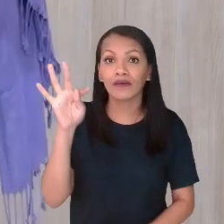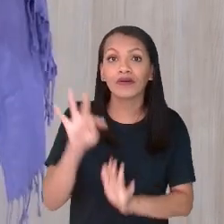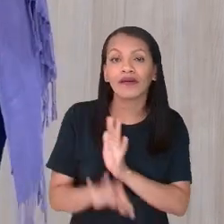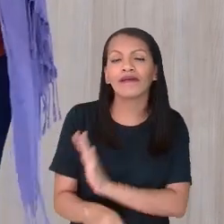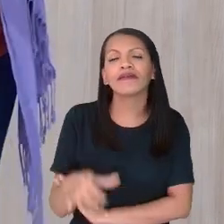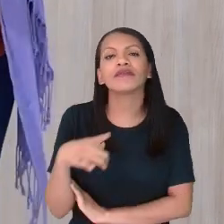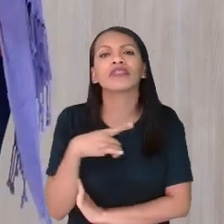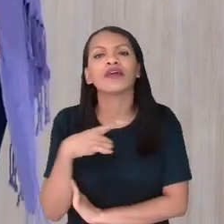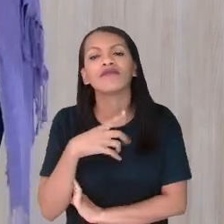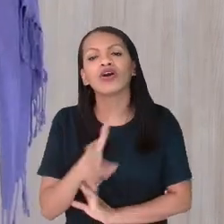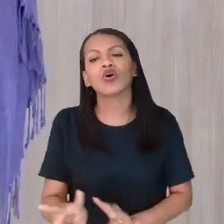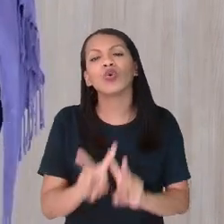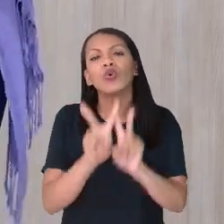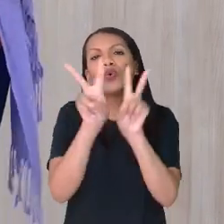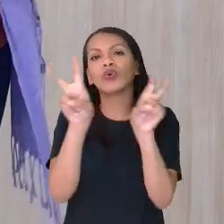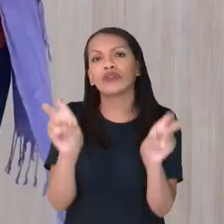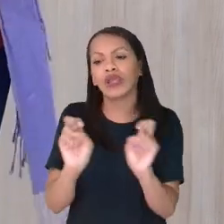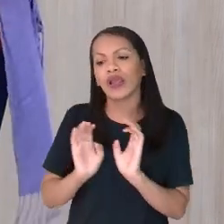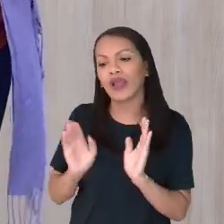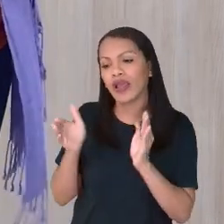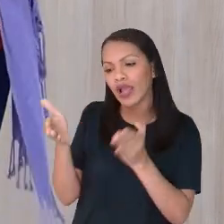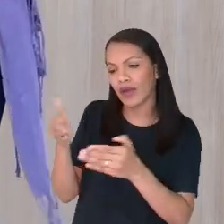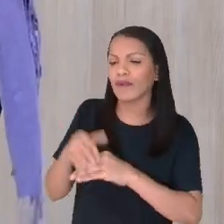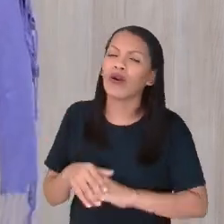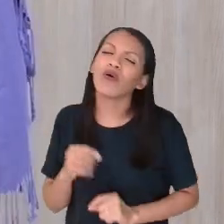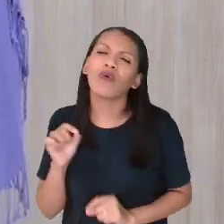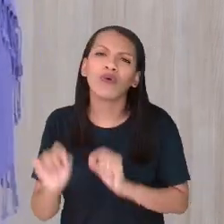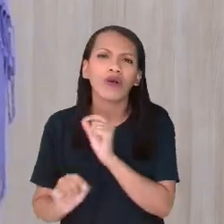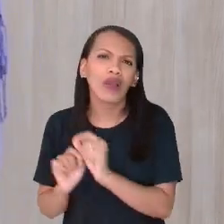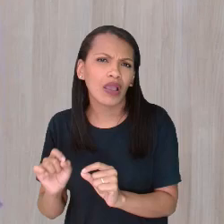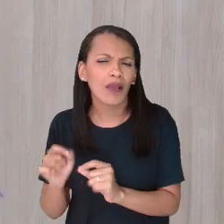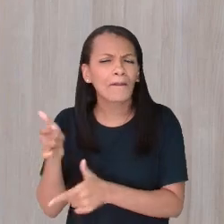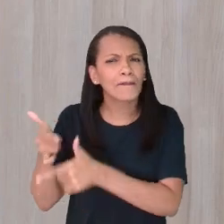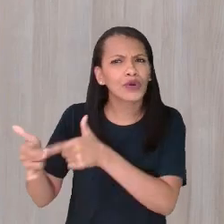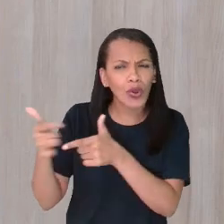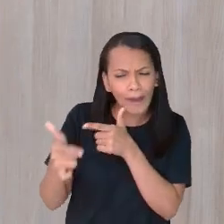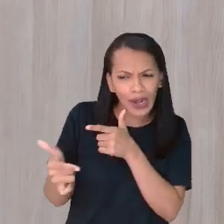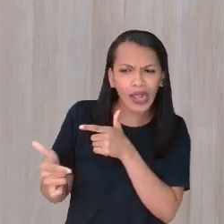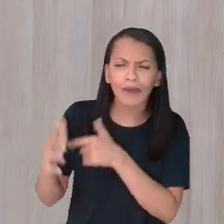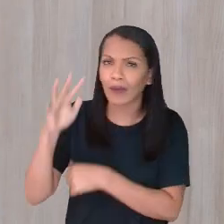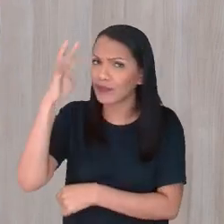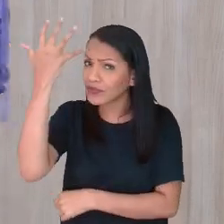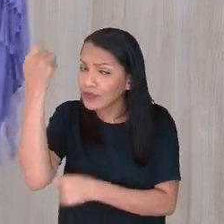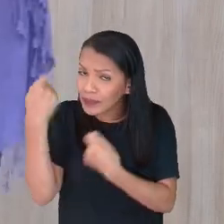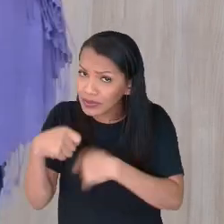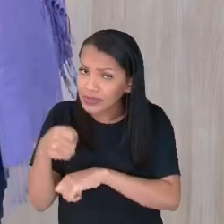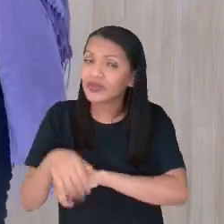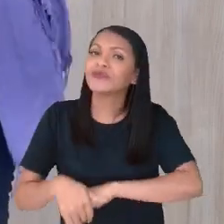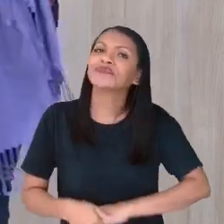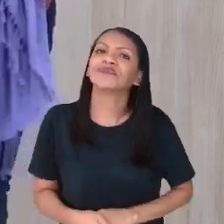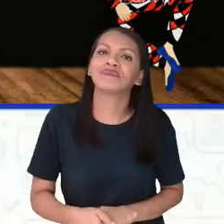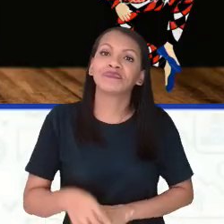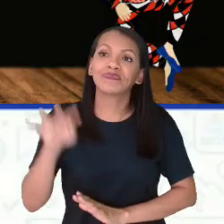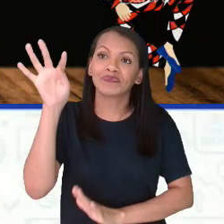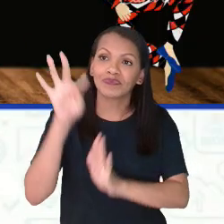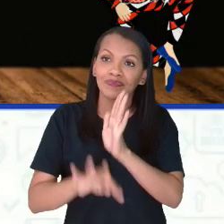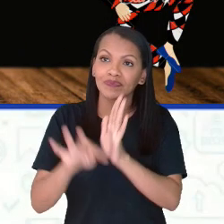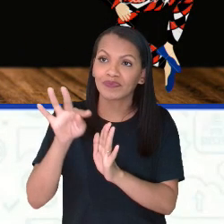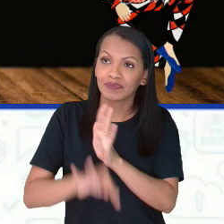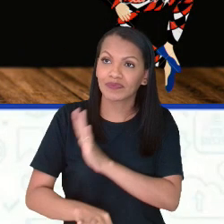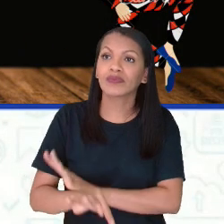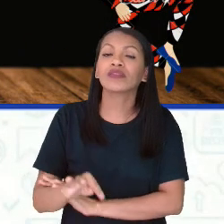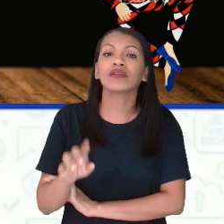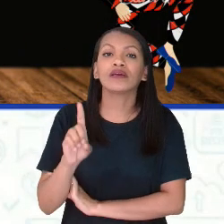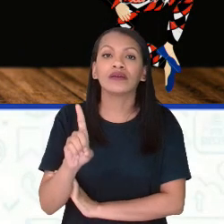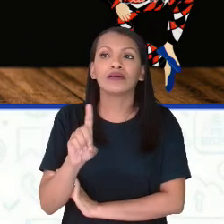teve um tema central, um conflito central, tá? Bom, o texto dramático, né,